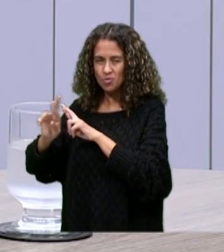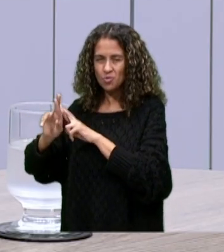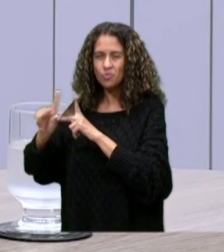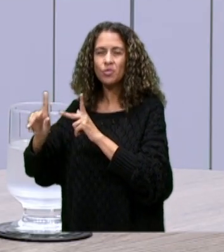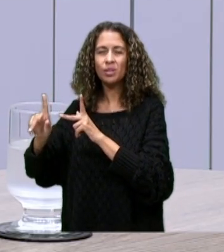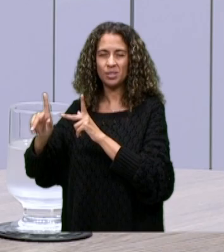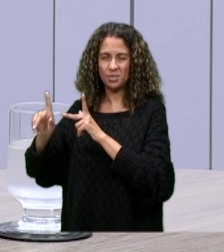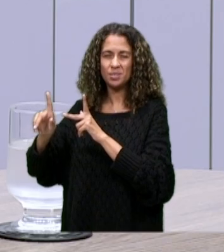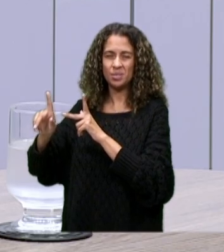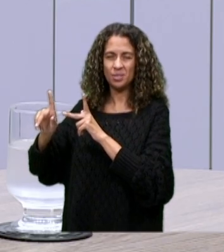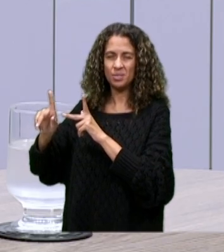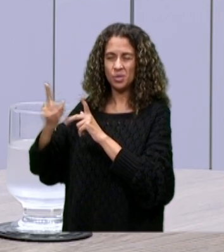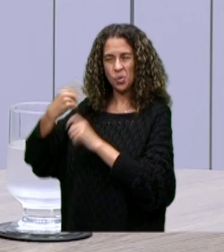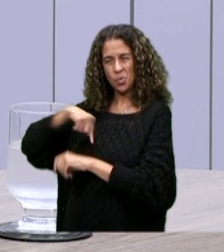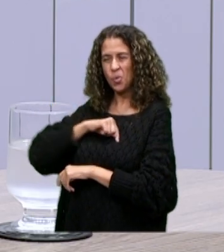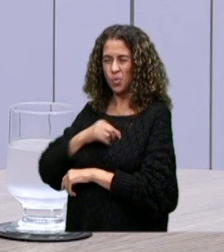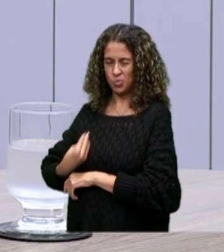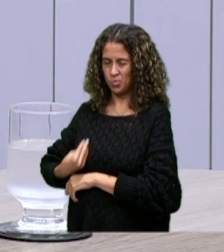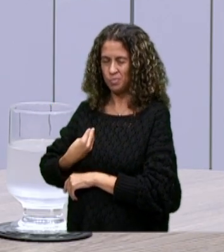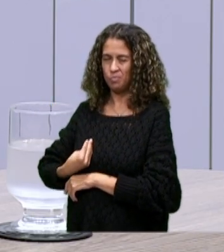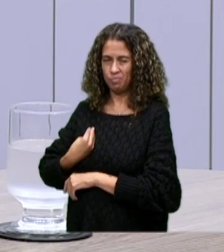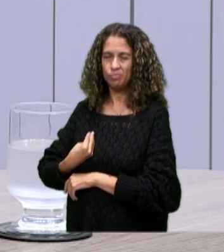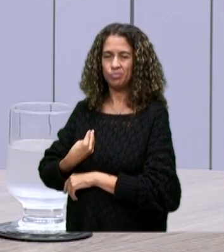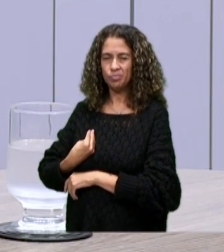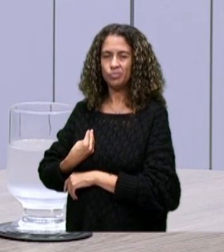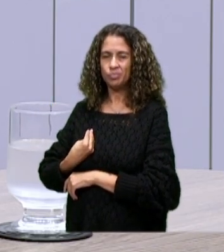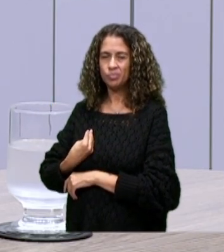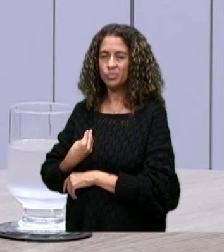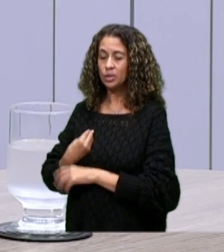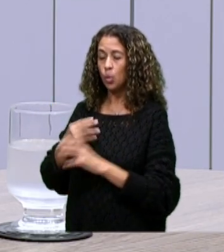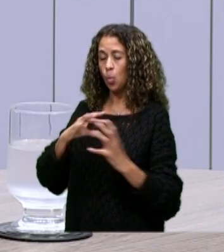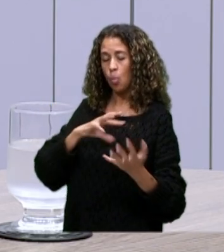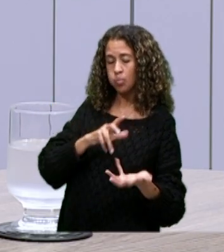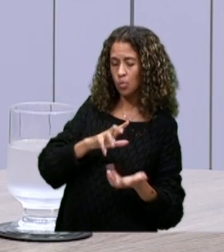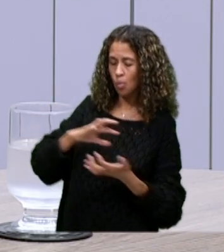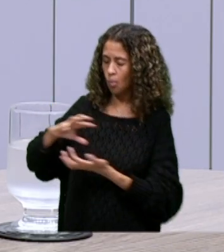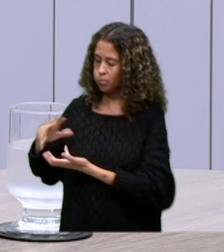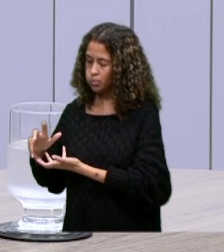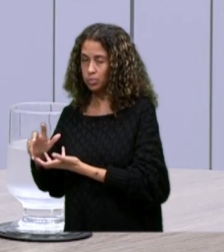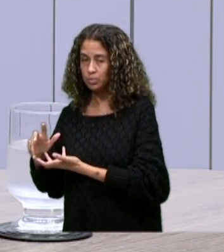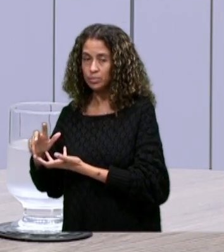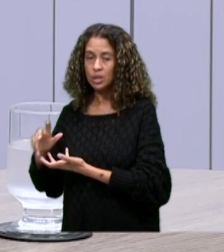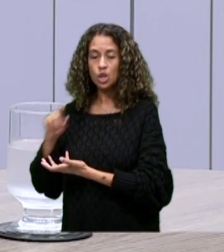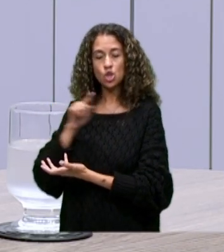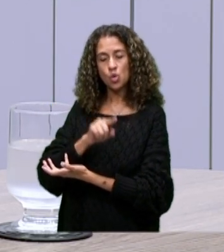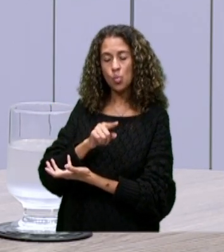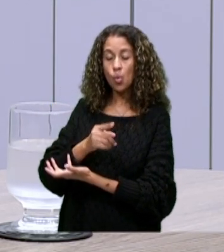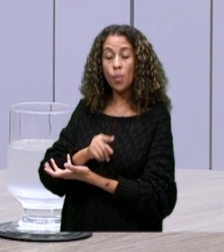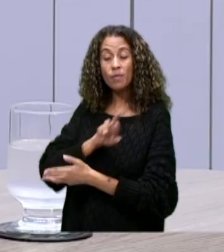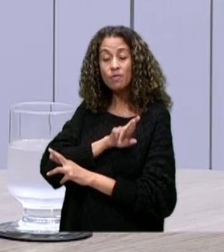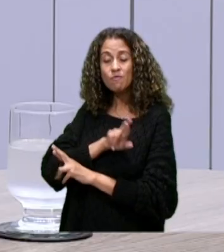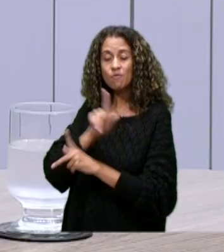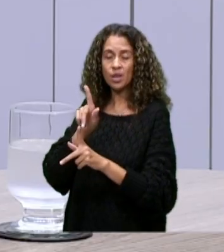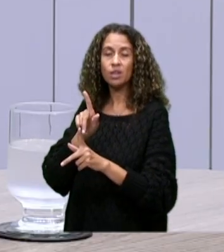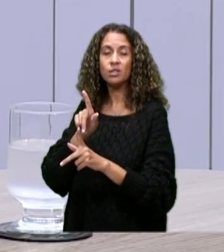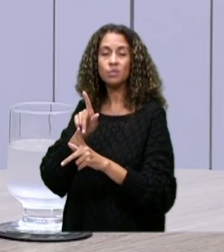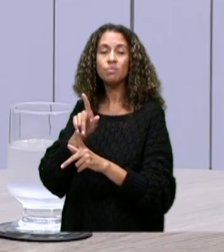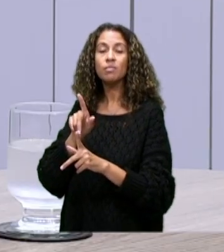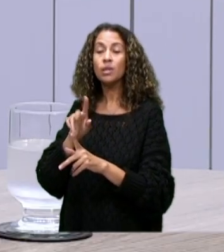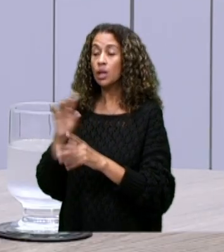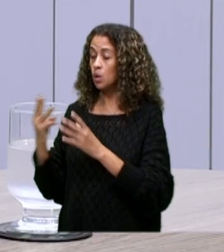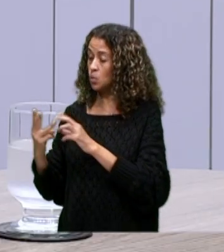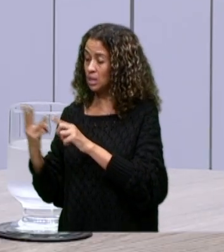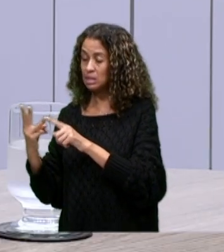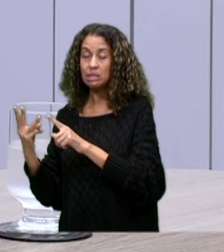que fosse totalmente diferente do nosso. Aí pensei que os 2 mundos seriam realidades alternativas do nosso mundo e o terceiro seria o nosso